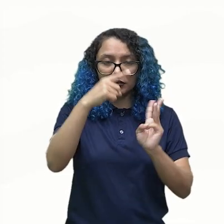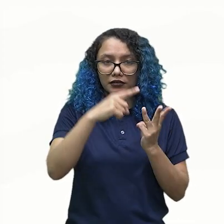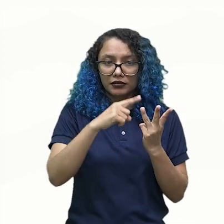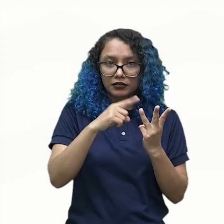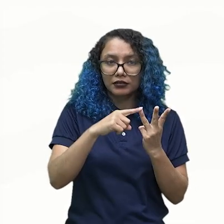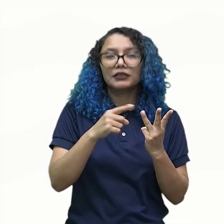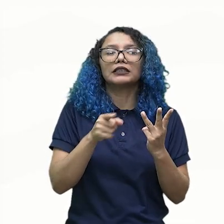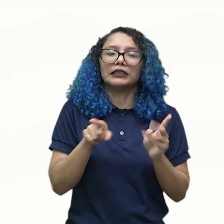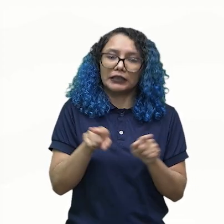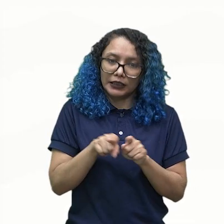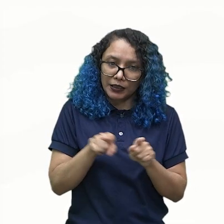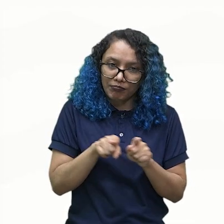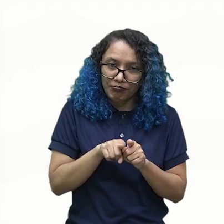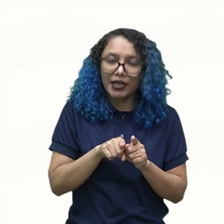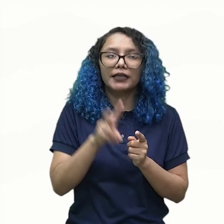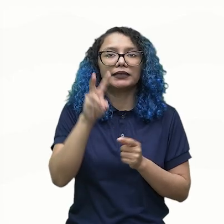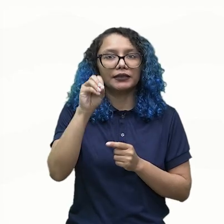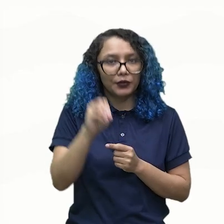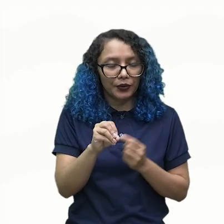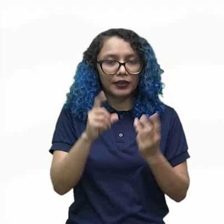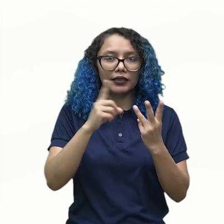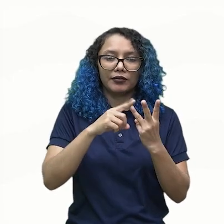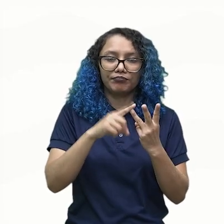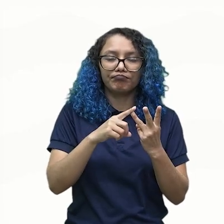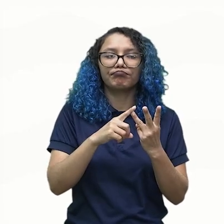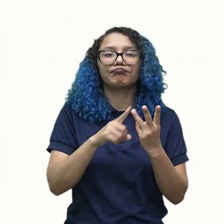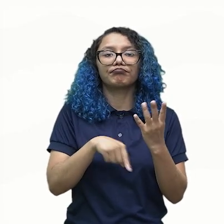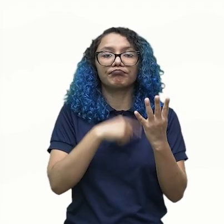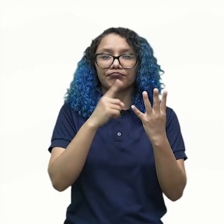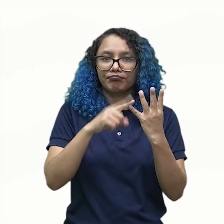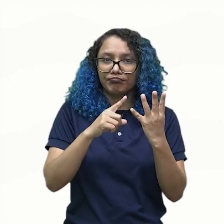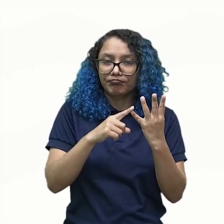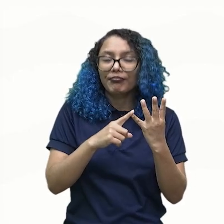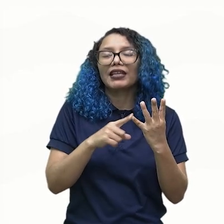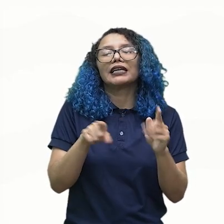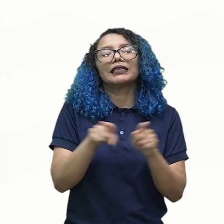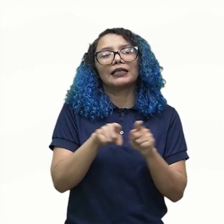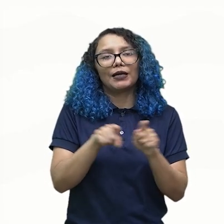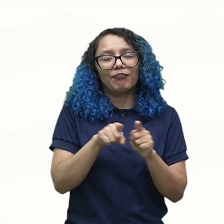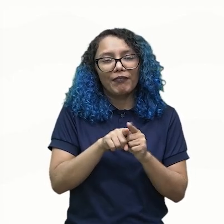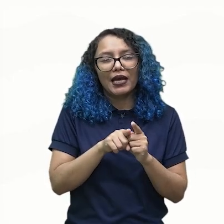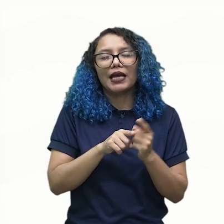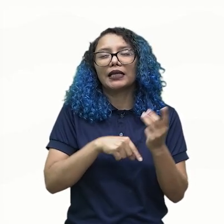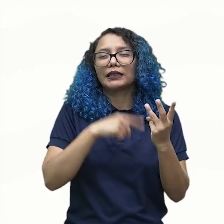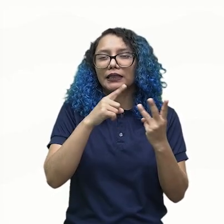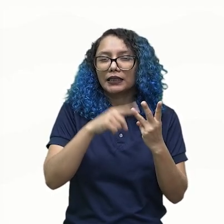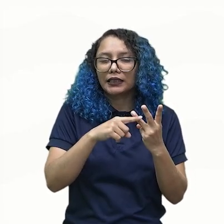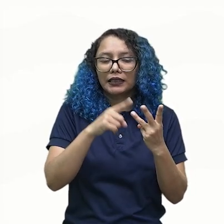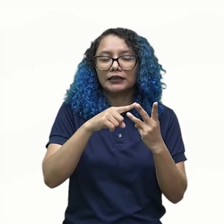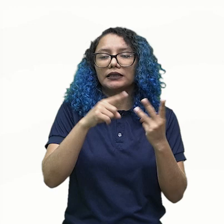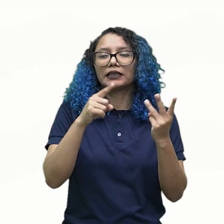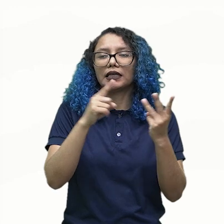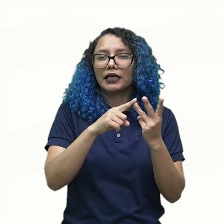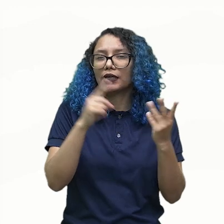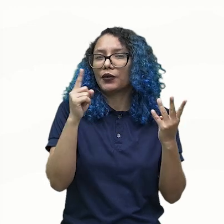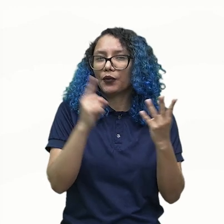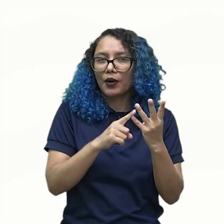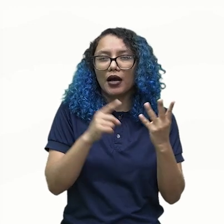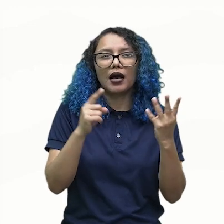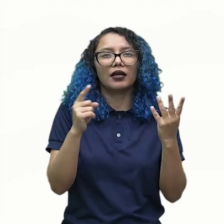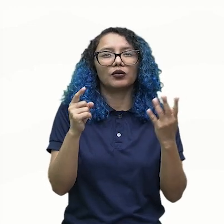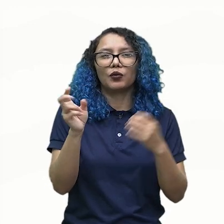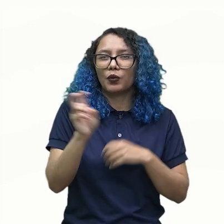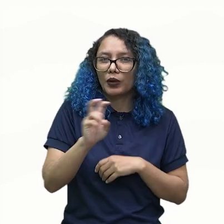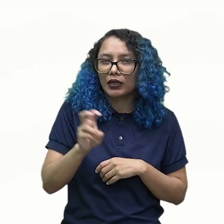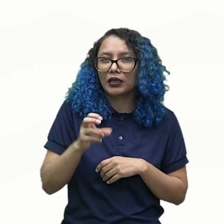sendo R$50. E a mesma coisa vai acontecer para o terceiro mês, quarto mês, quinto